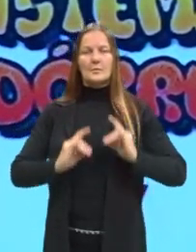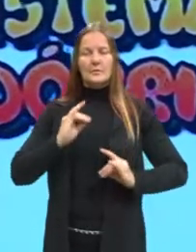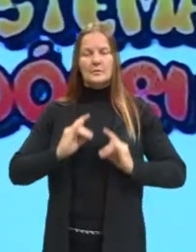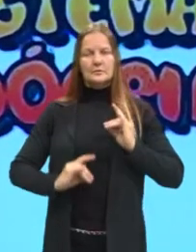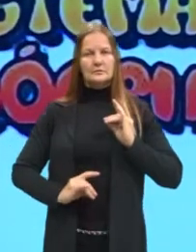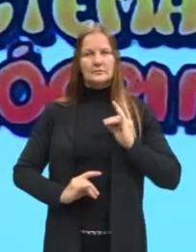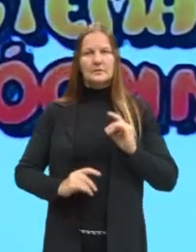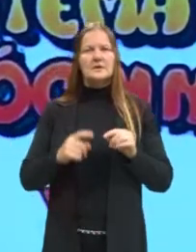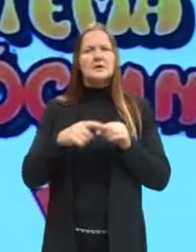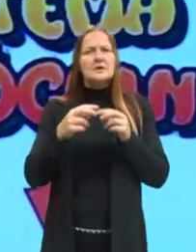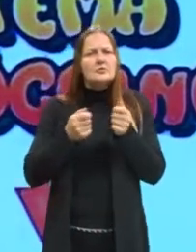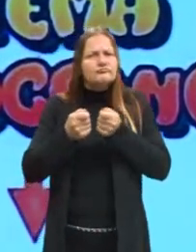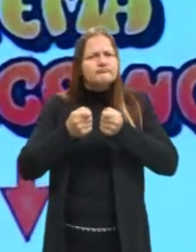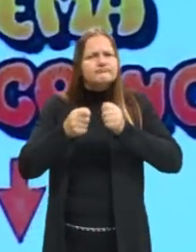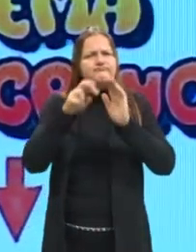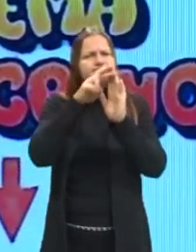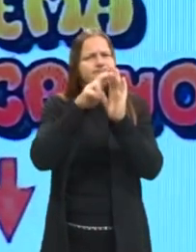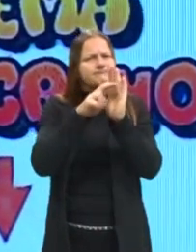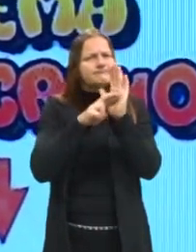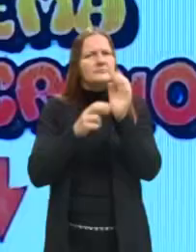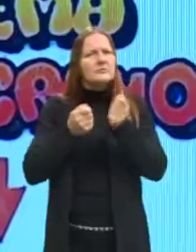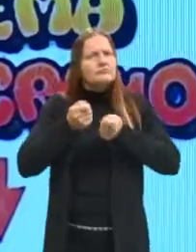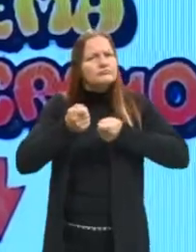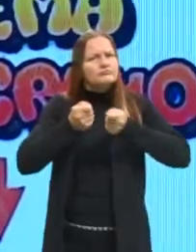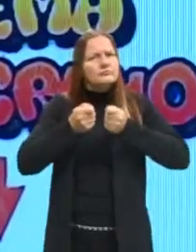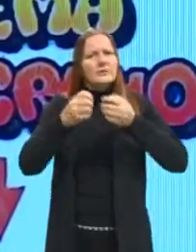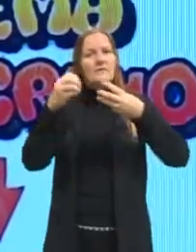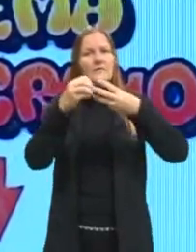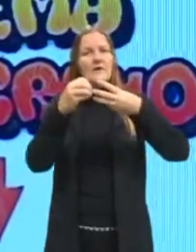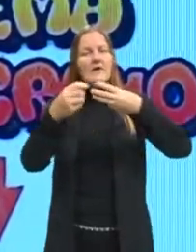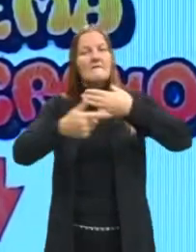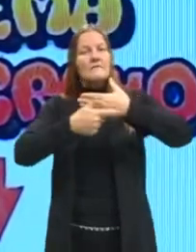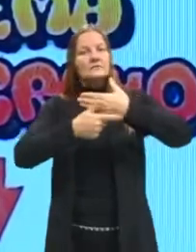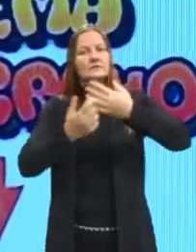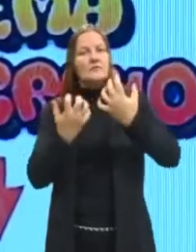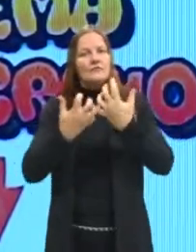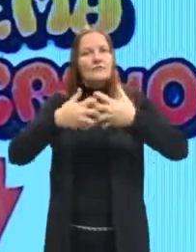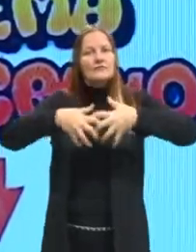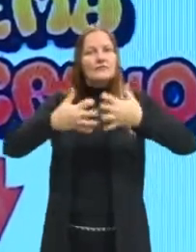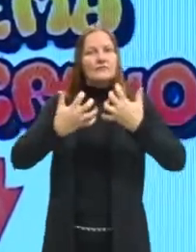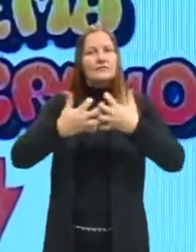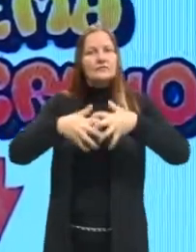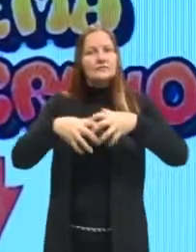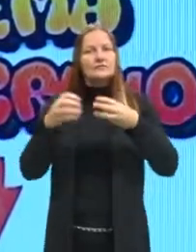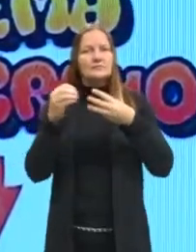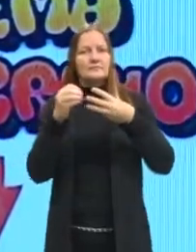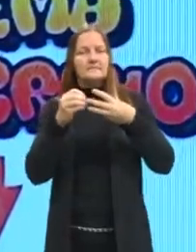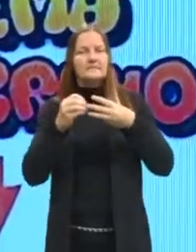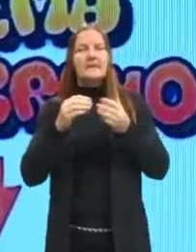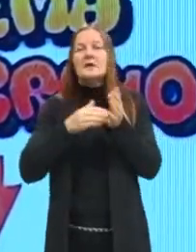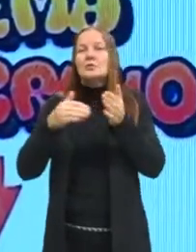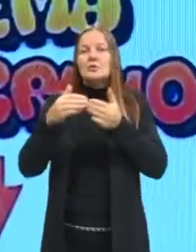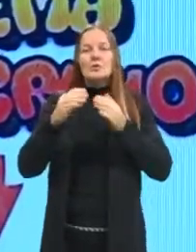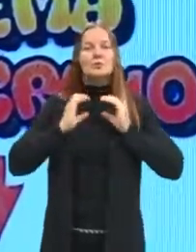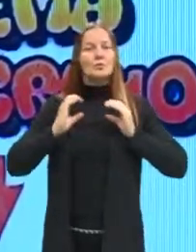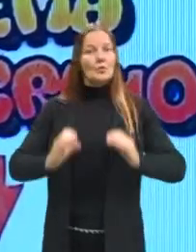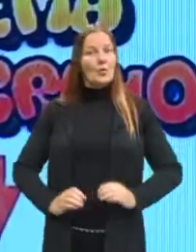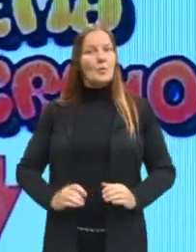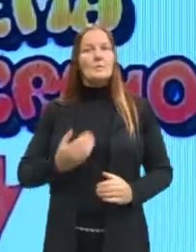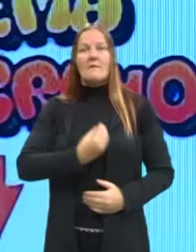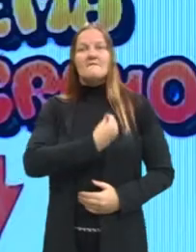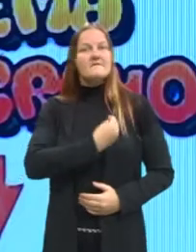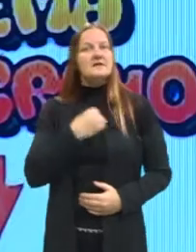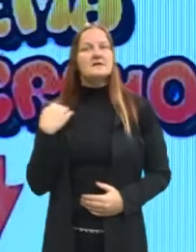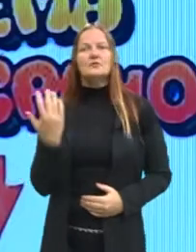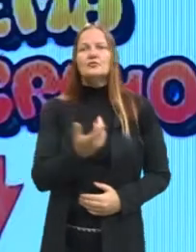e eles vão regular as funções celulares Então os hormônios regulam todo o nosso corpo toda a nossa